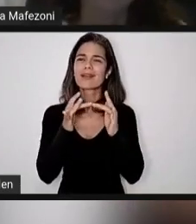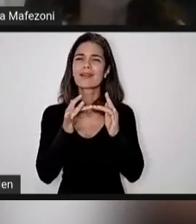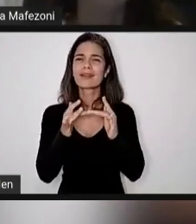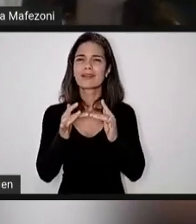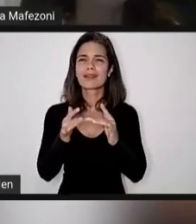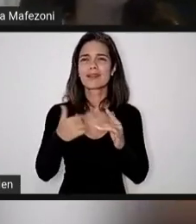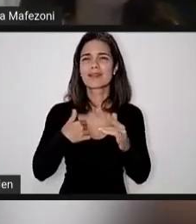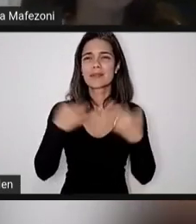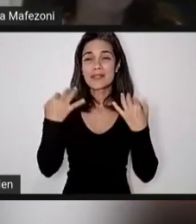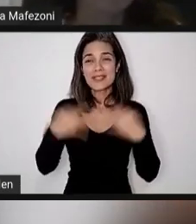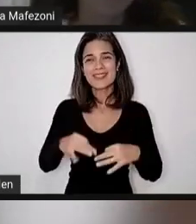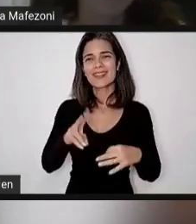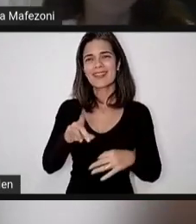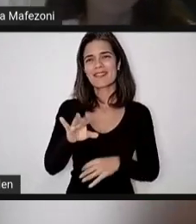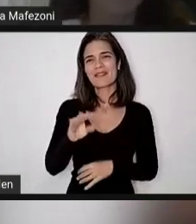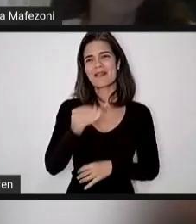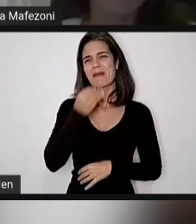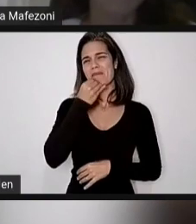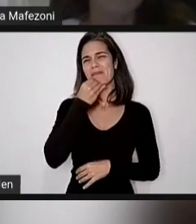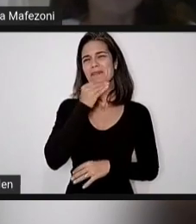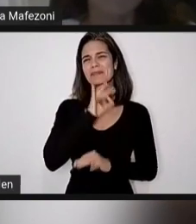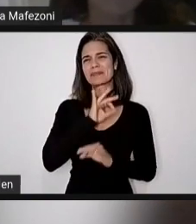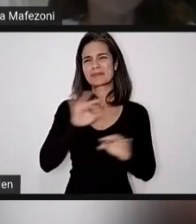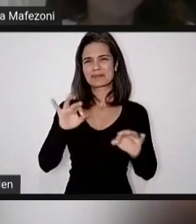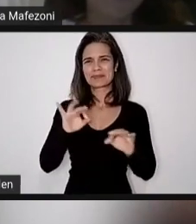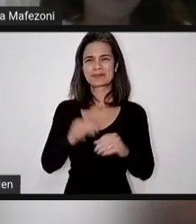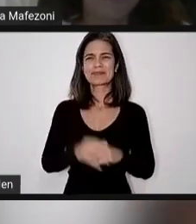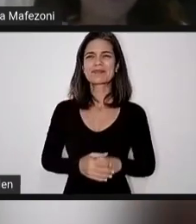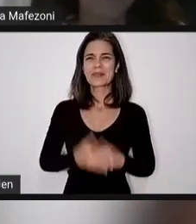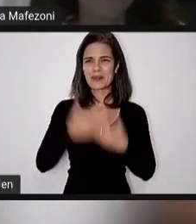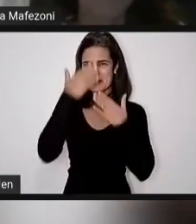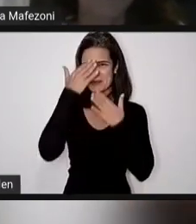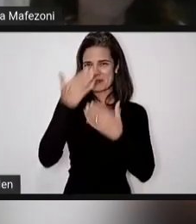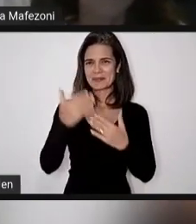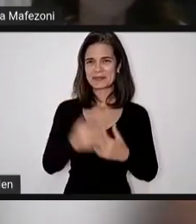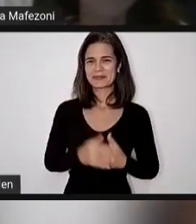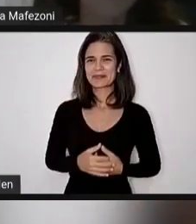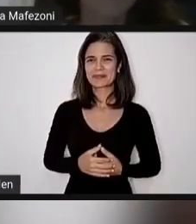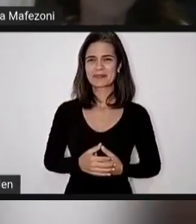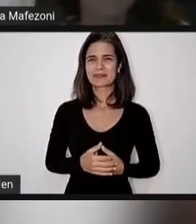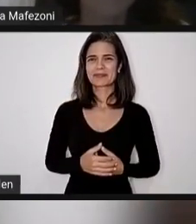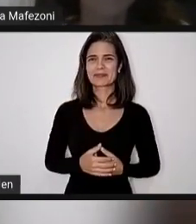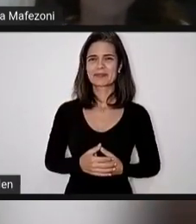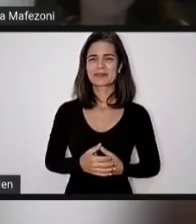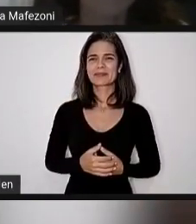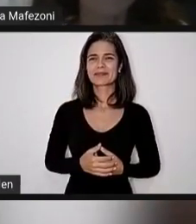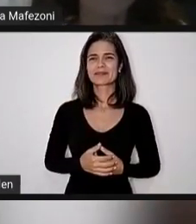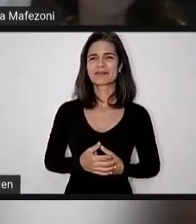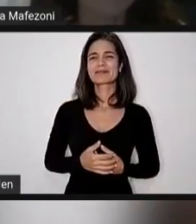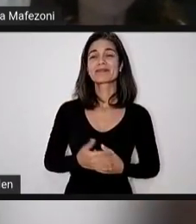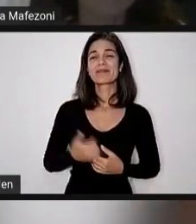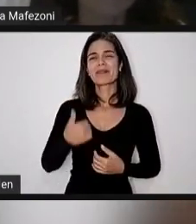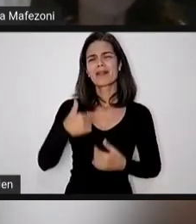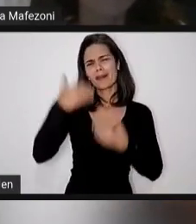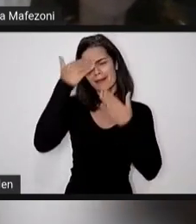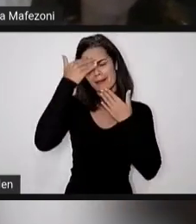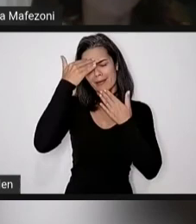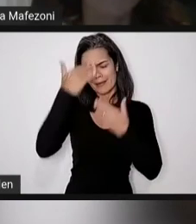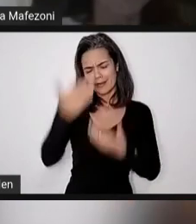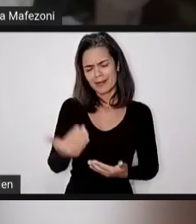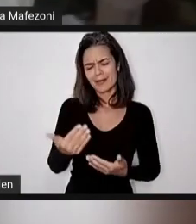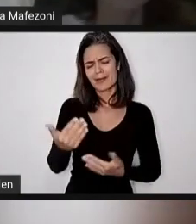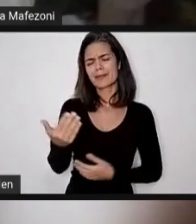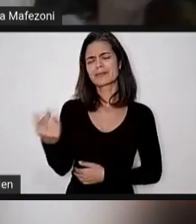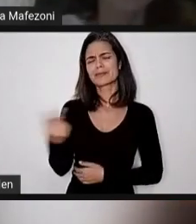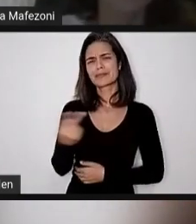que vai ser muito proveitoso para vocês. Obrigada, Mônica. Eu que agradeço. Obrigada,